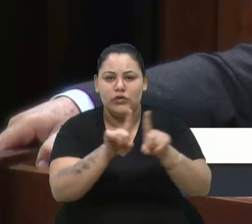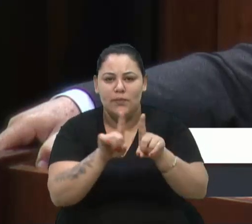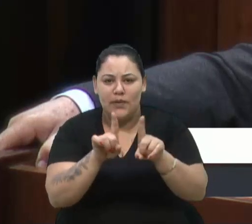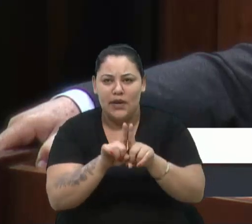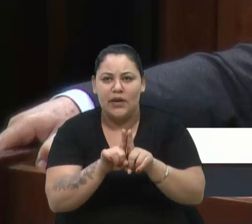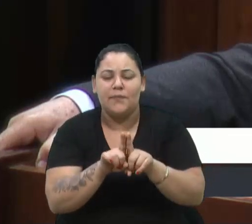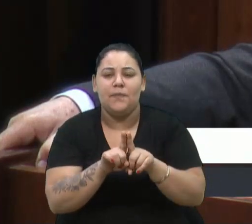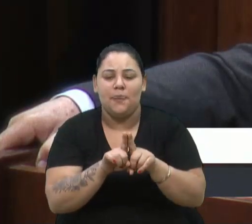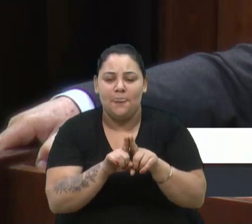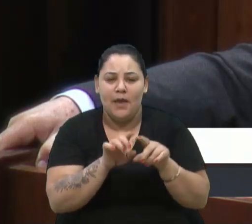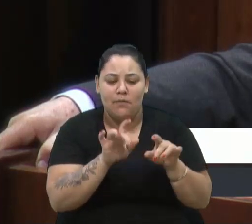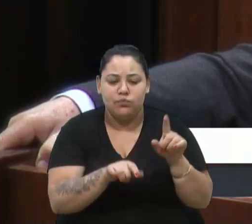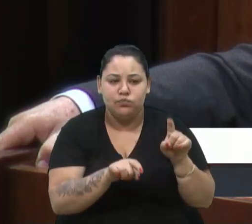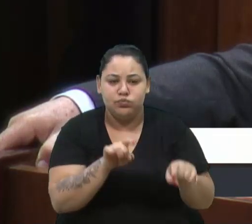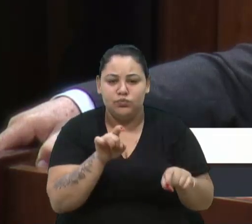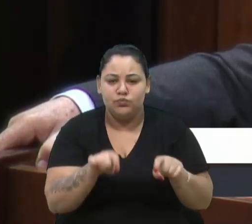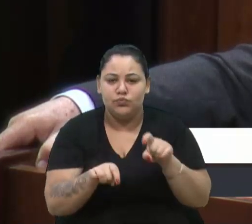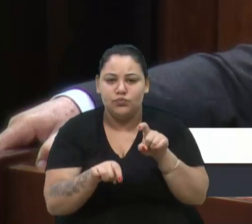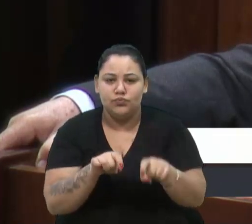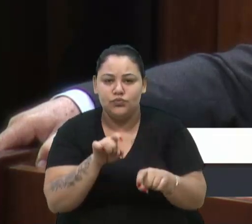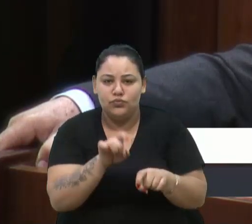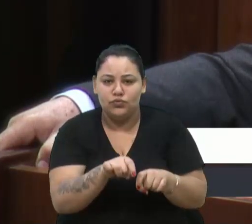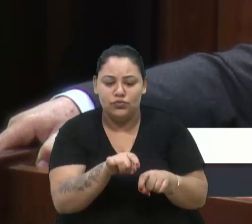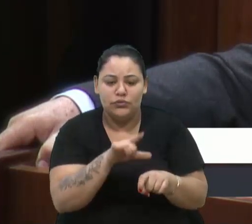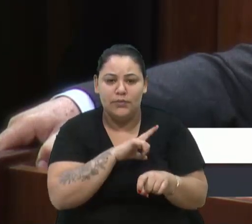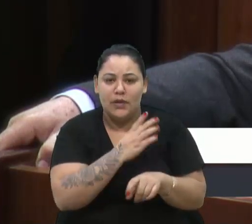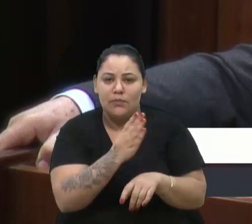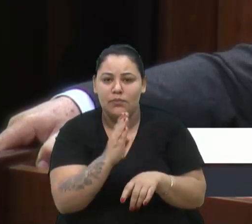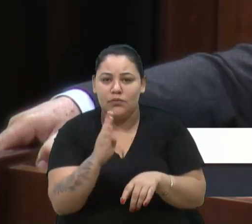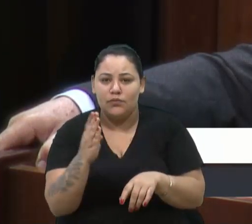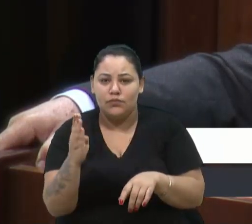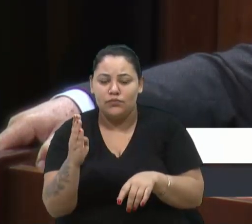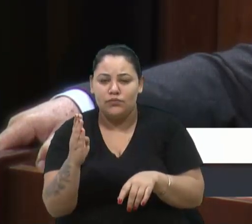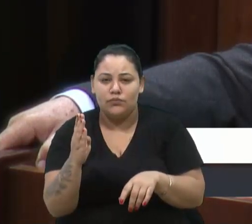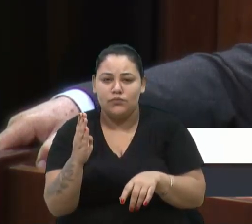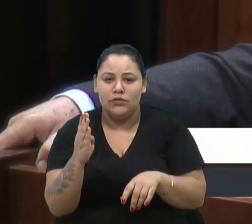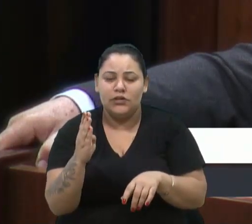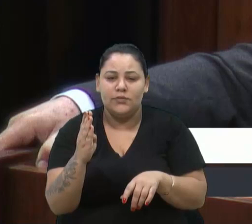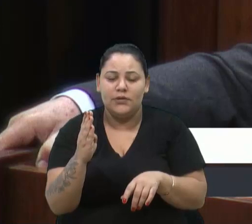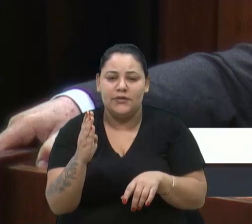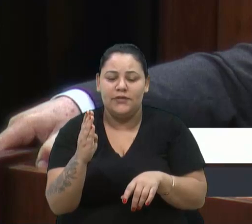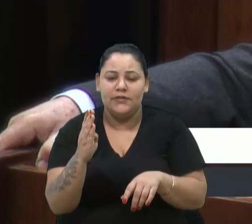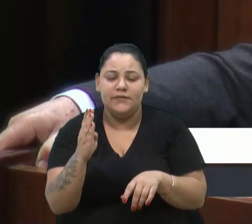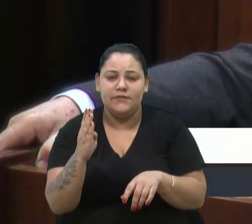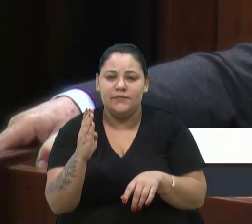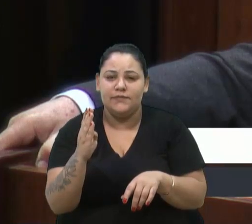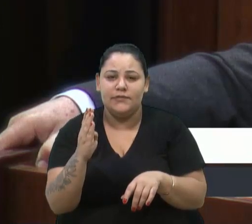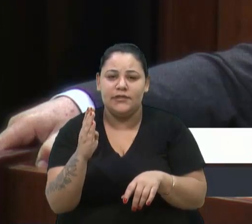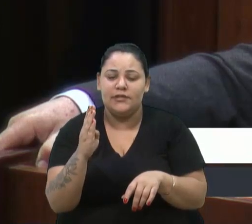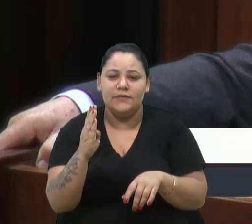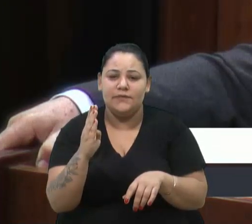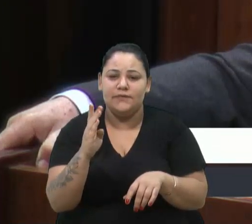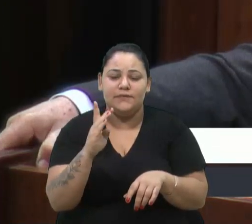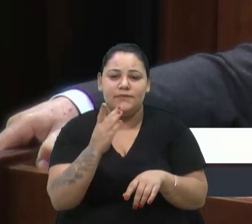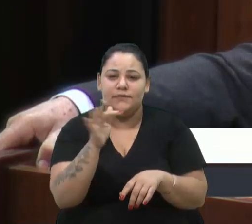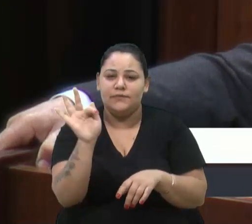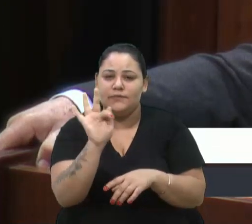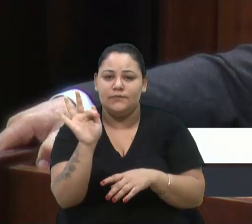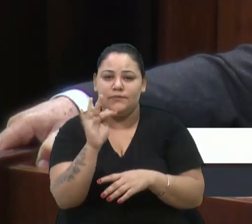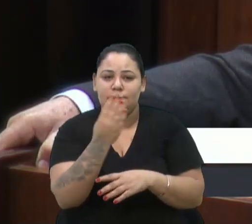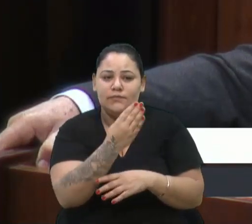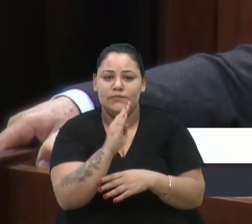topografia de química de biologia e de física refeitório alojamento